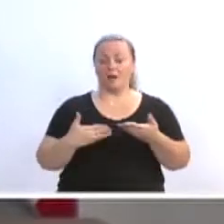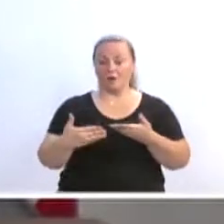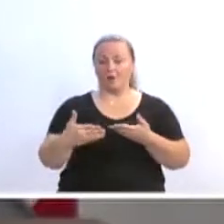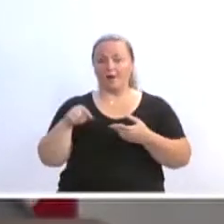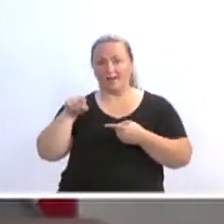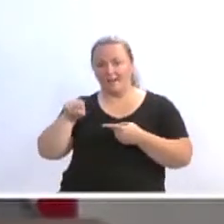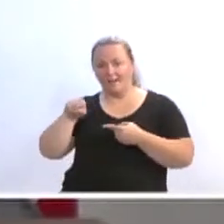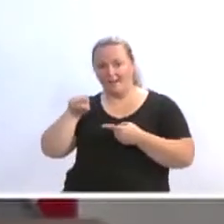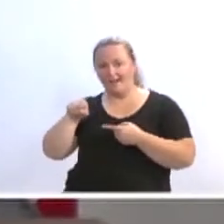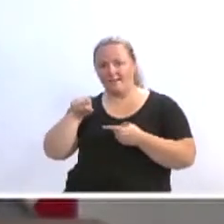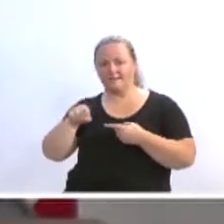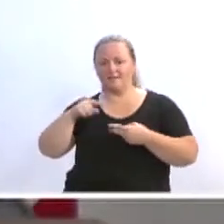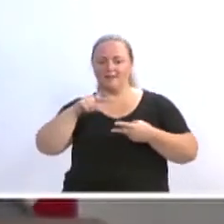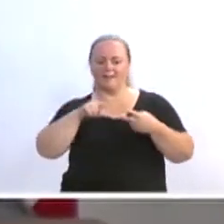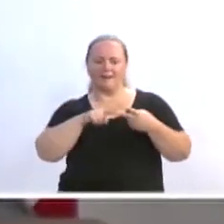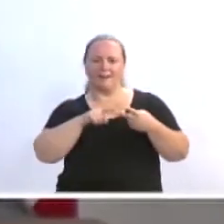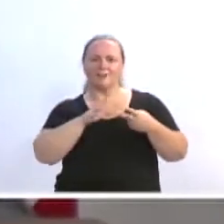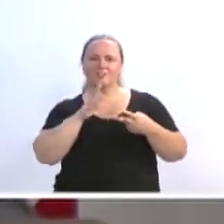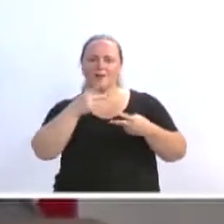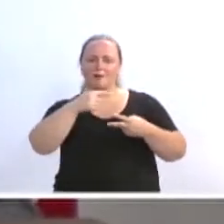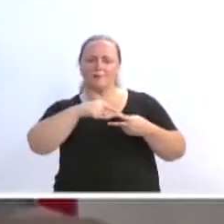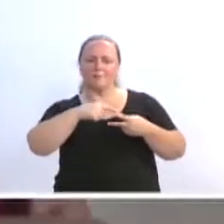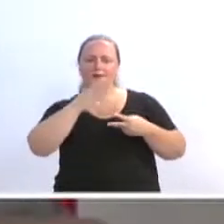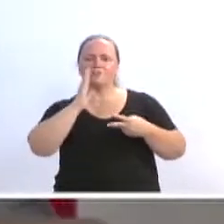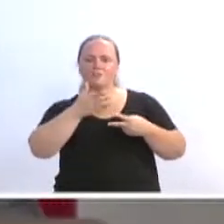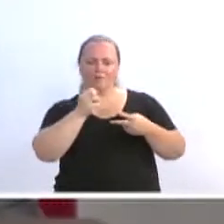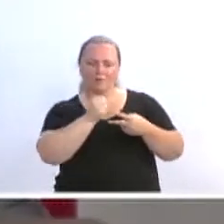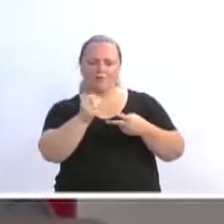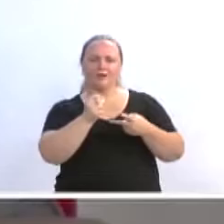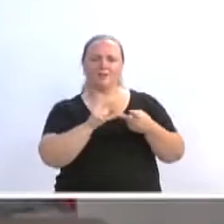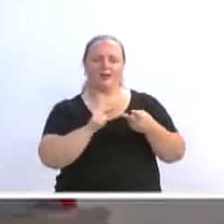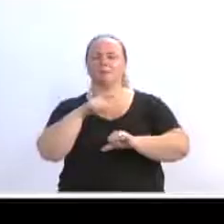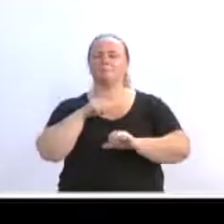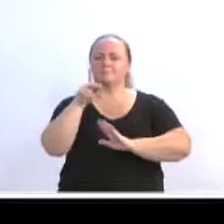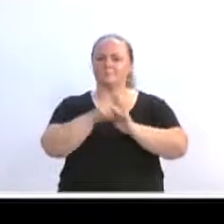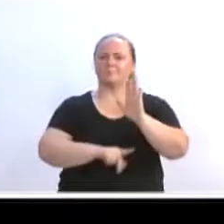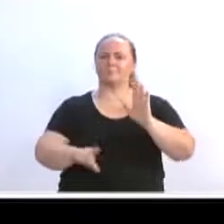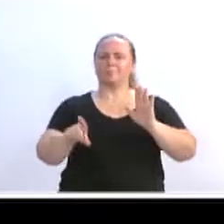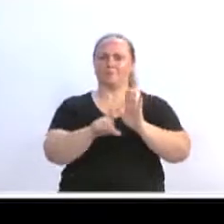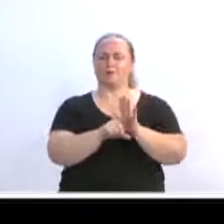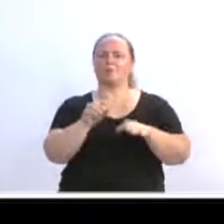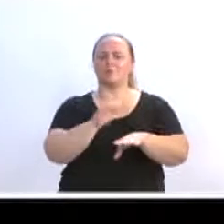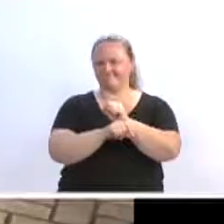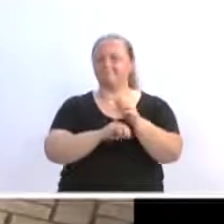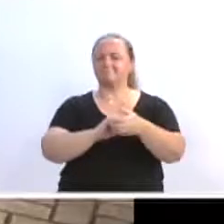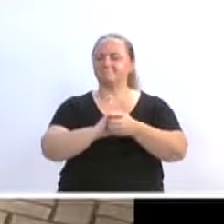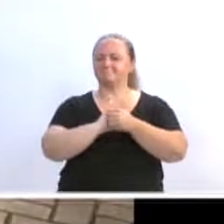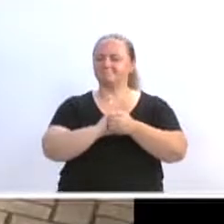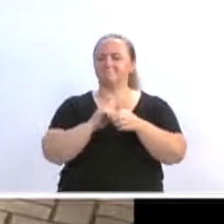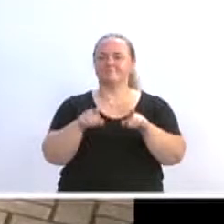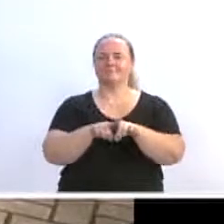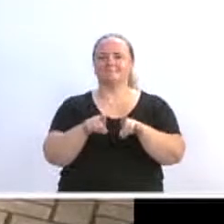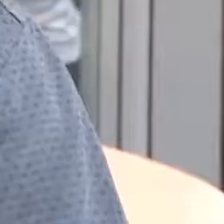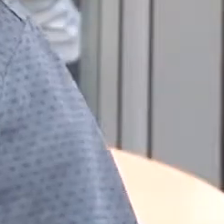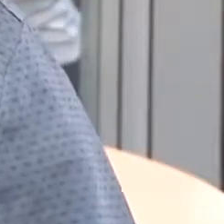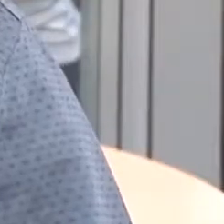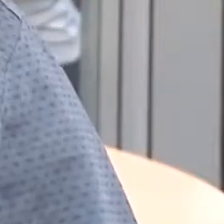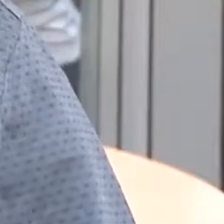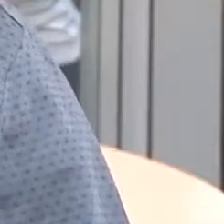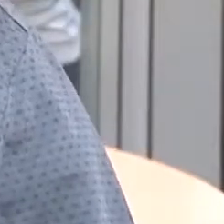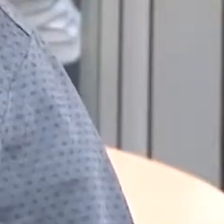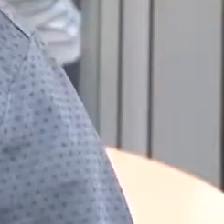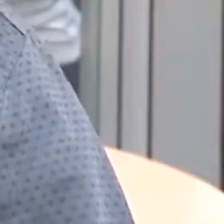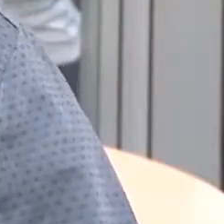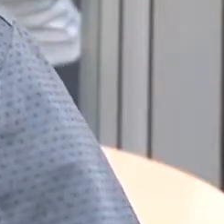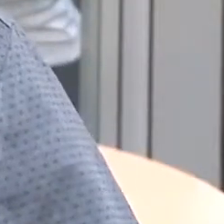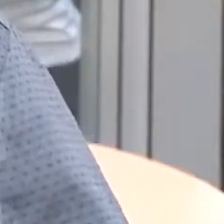representantes dos Consegues e destacou os benefícios do projeto de lei de sua autoria, Empresa Amiga da Escola. A Empresa Amiga